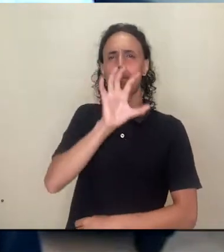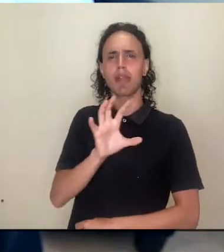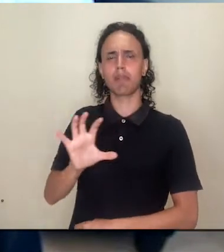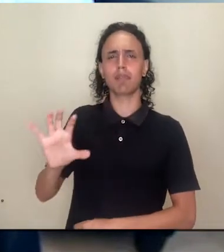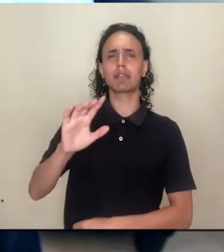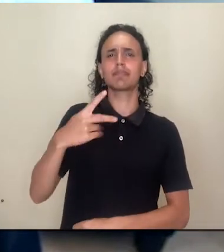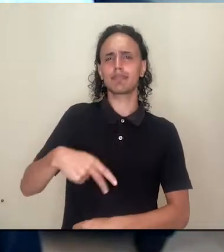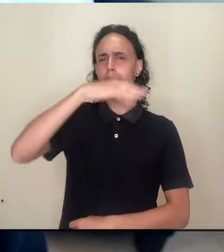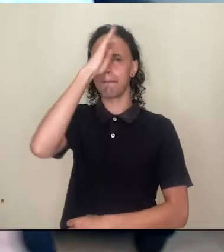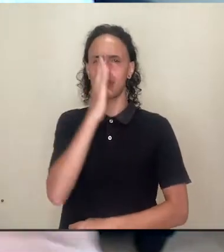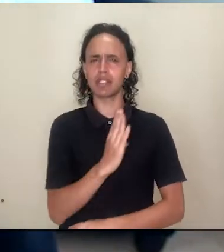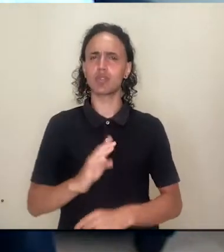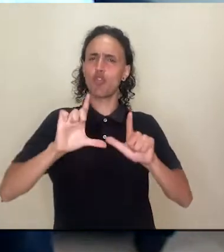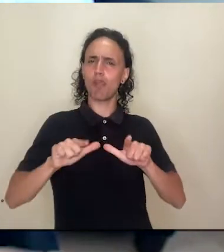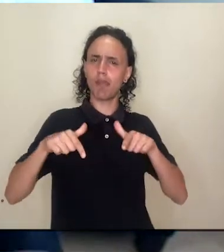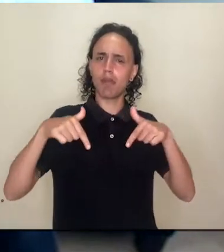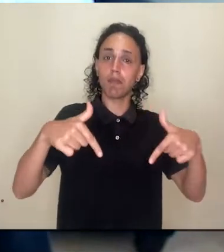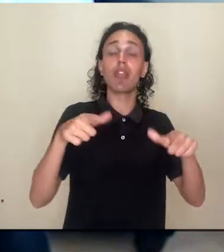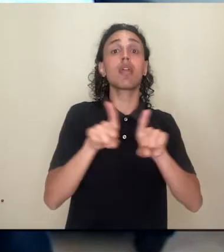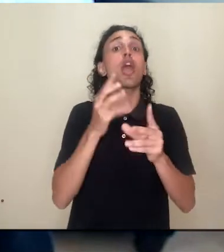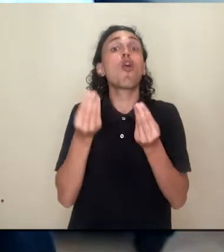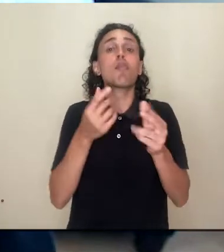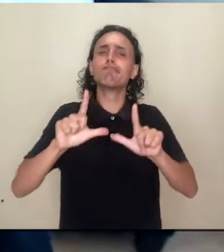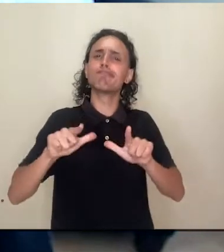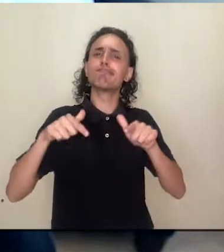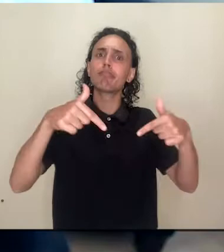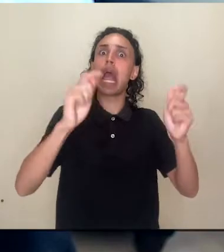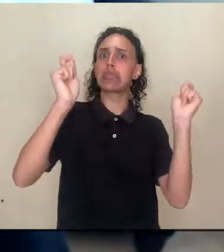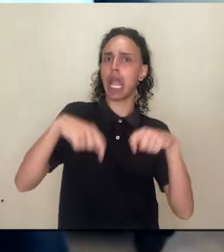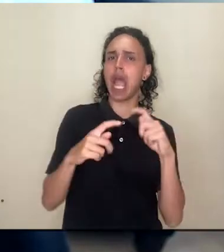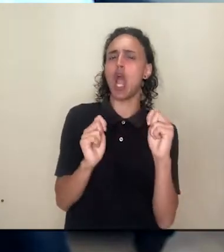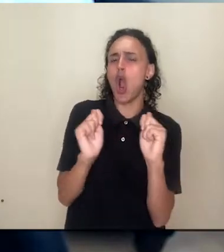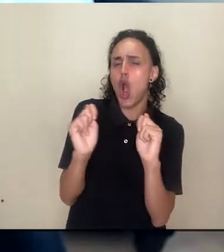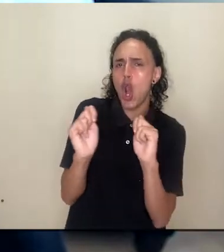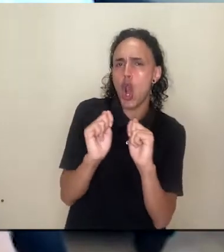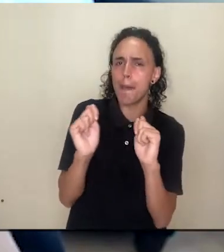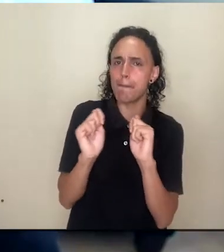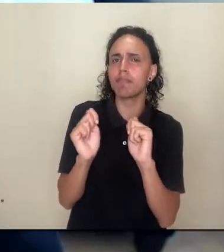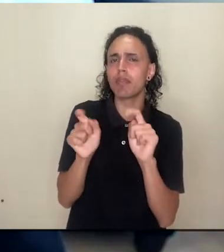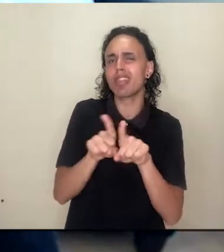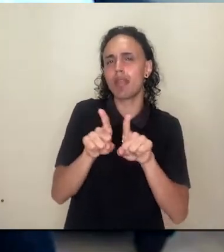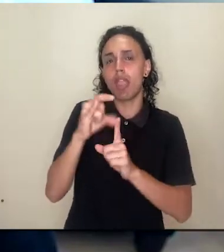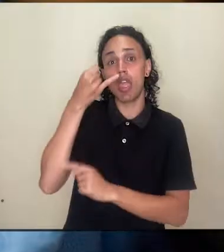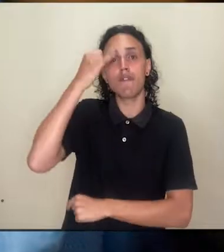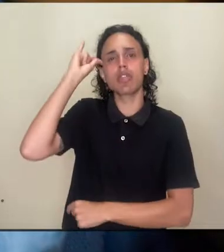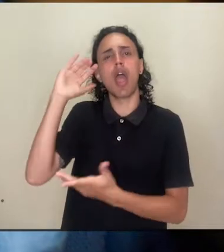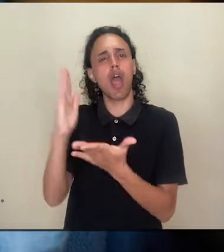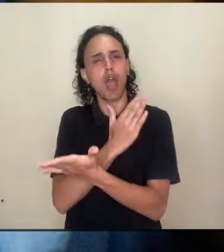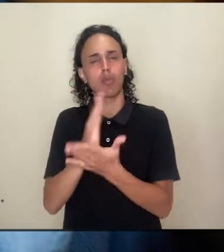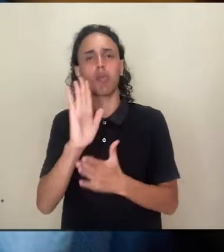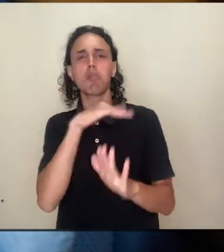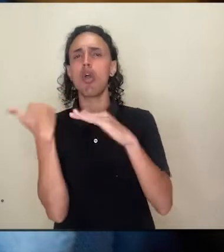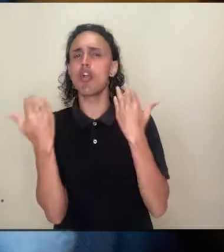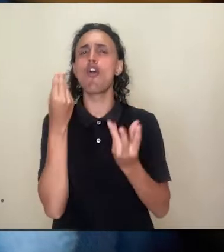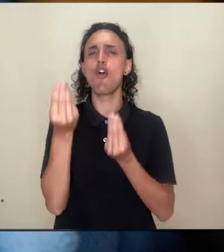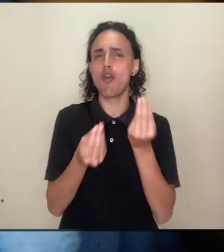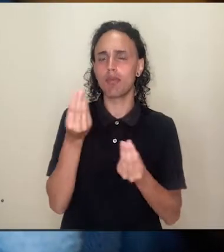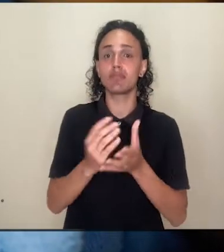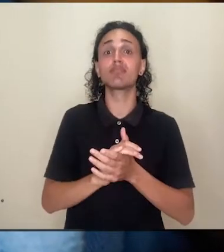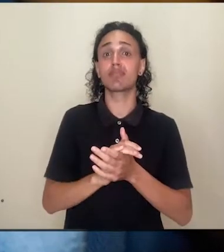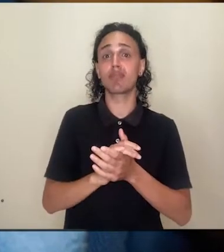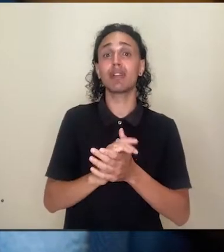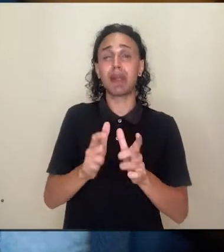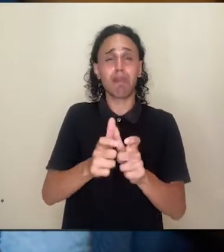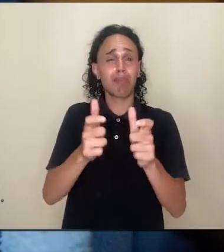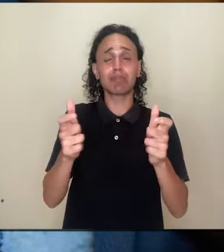respondeu, até que ponto essas respostas conseguiram conter um pouco e, portanto, evitar alguma dessas mortes que